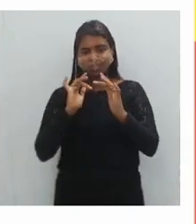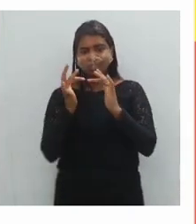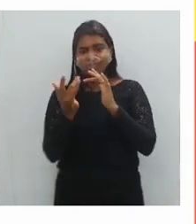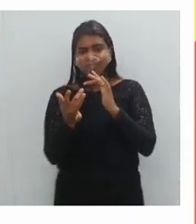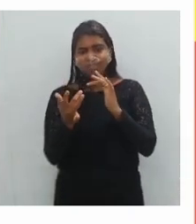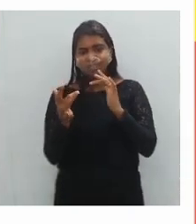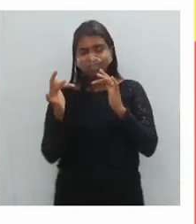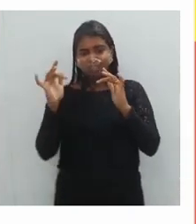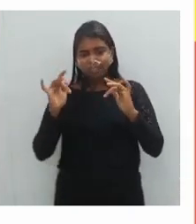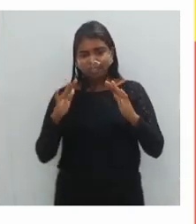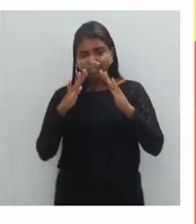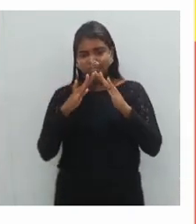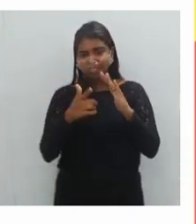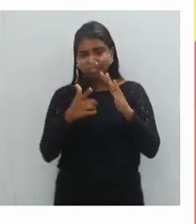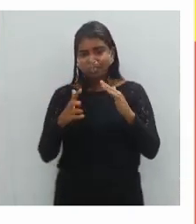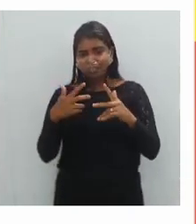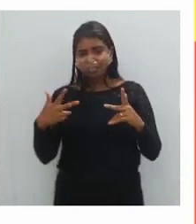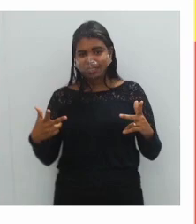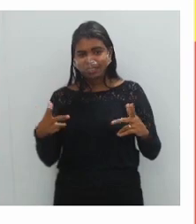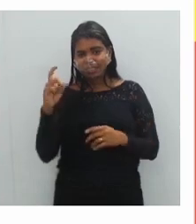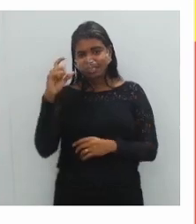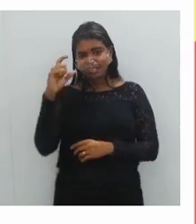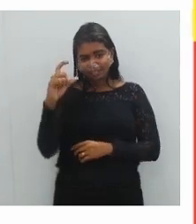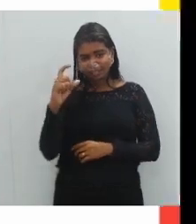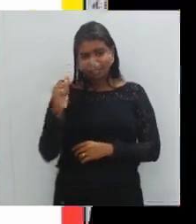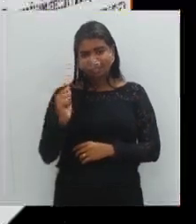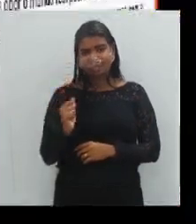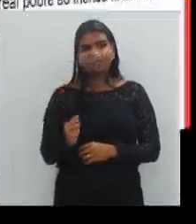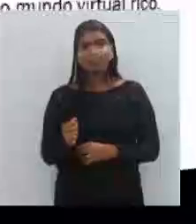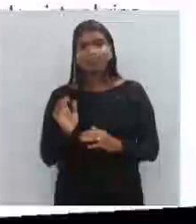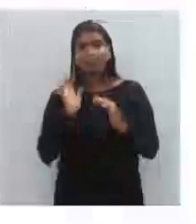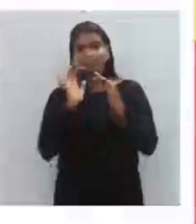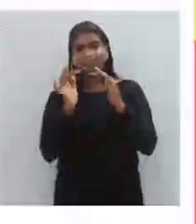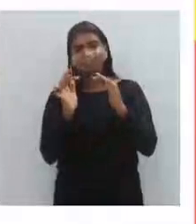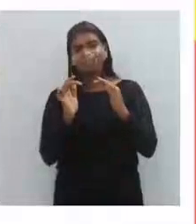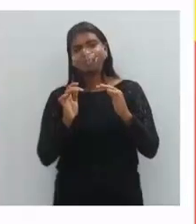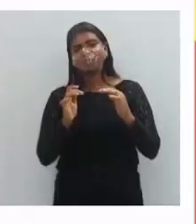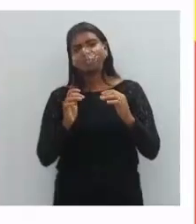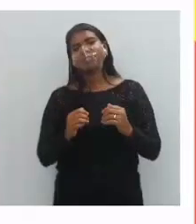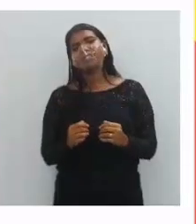outra coisa. Então, essa palavra rede social,